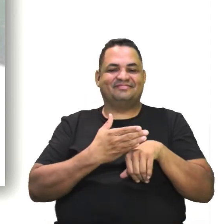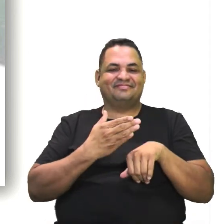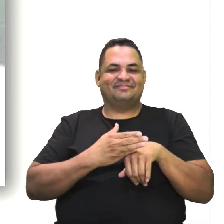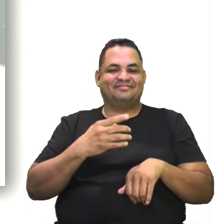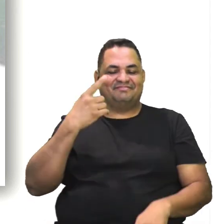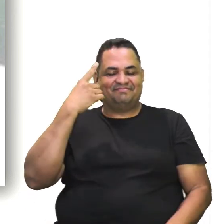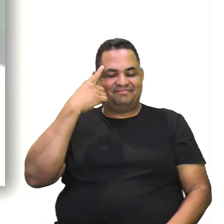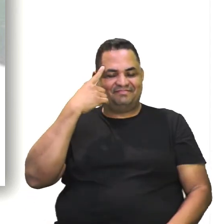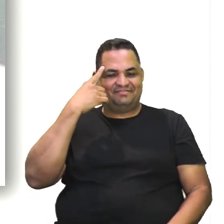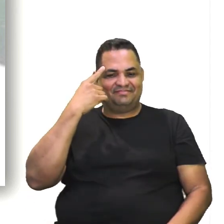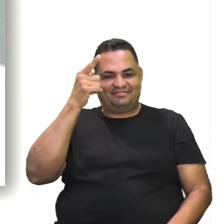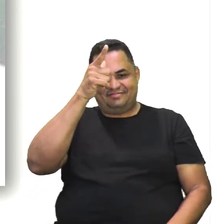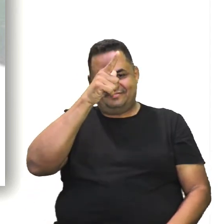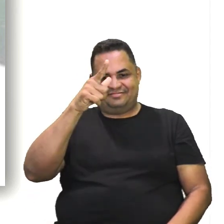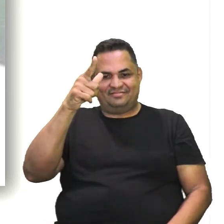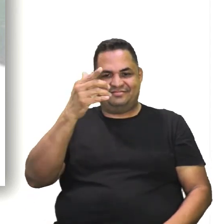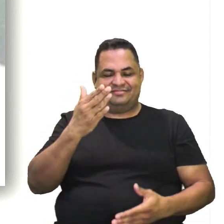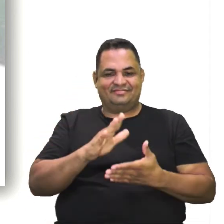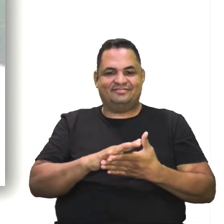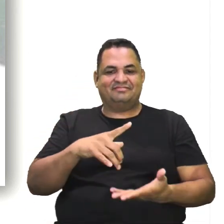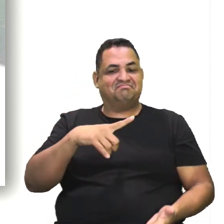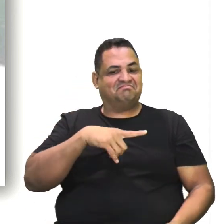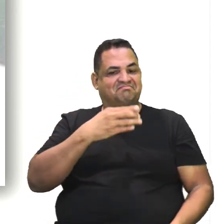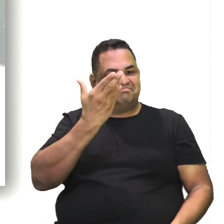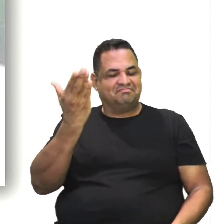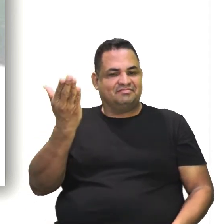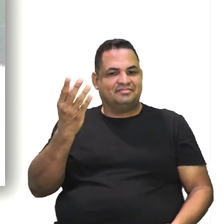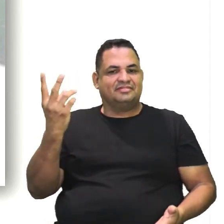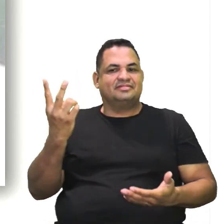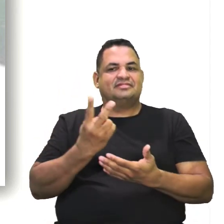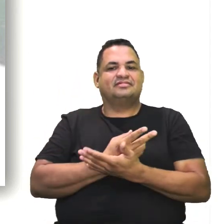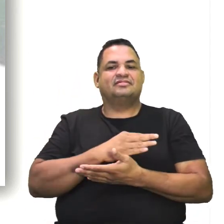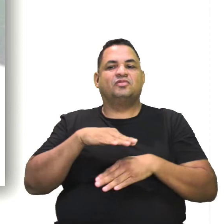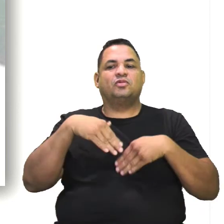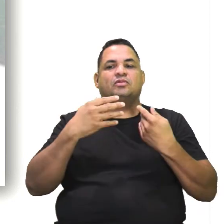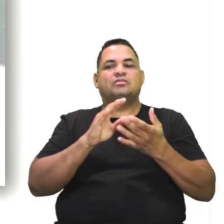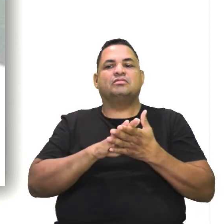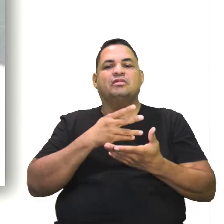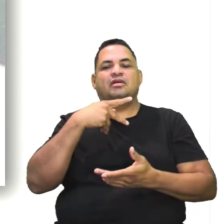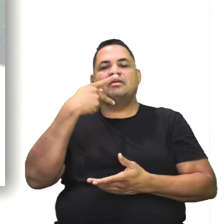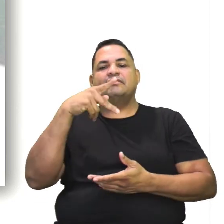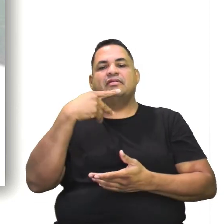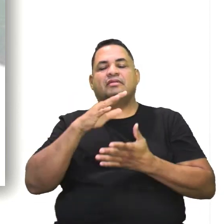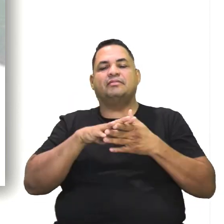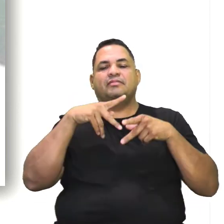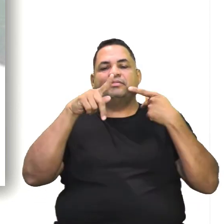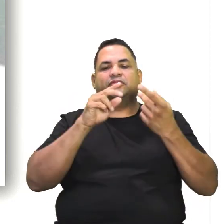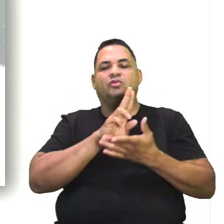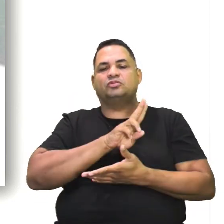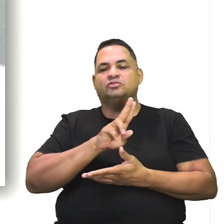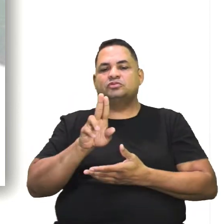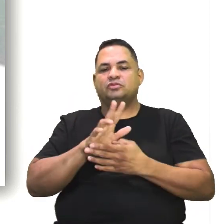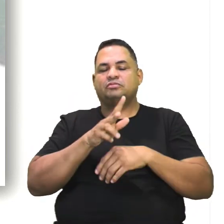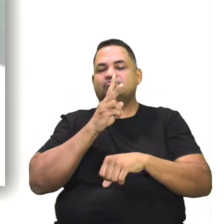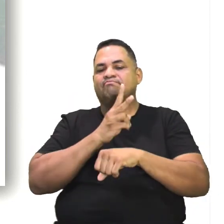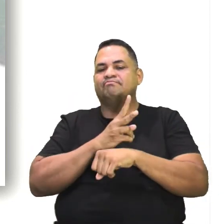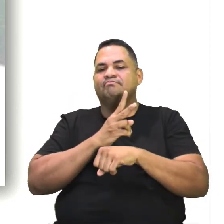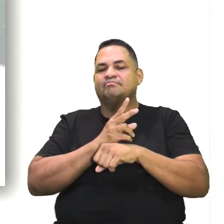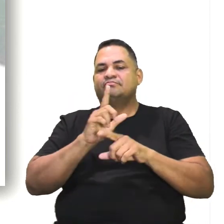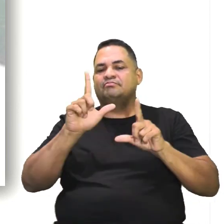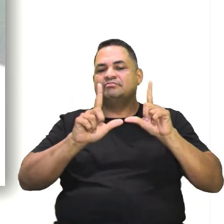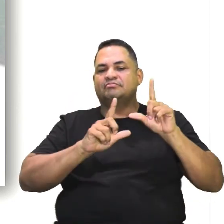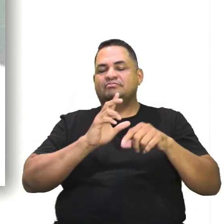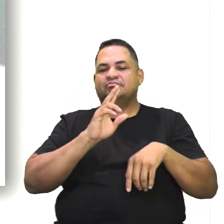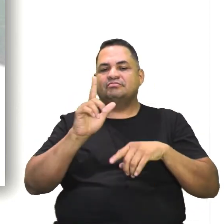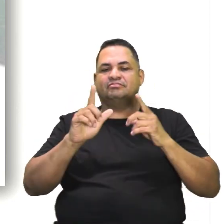de raciocínio lógico. Vai vir alguns desse tipo aí para vocês, tá? Qual é o ditado popular? Qual é o nome do filme? De vez em quando a gente